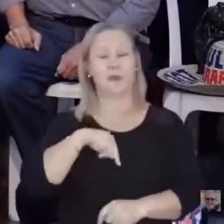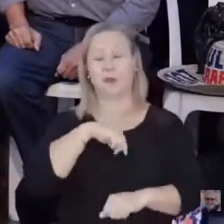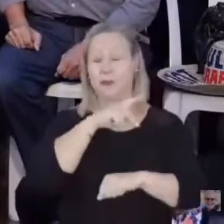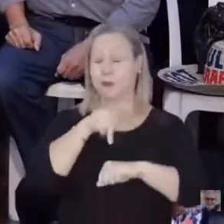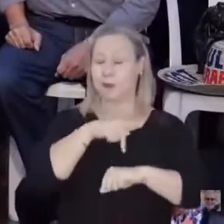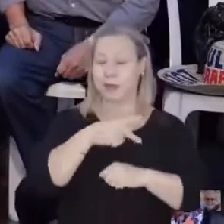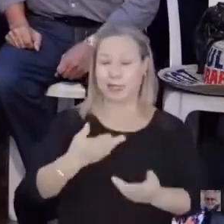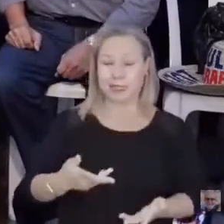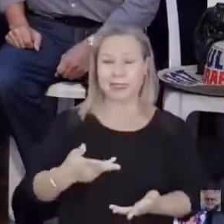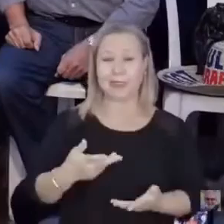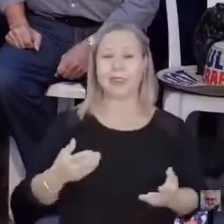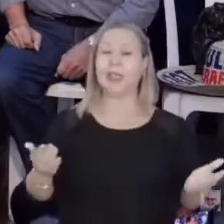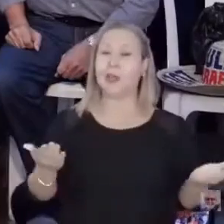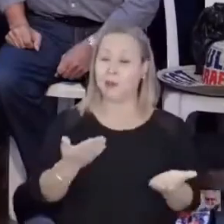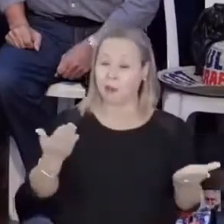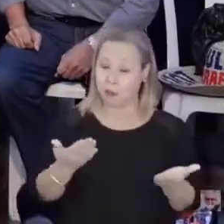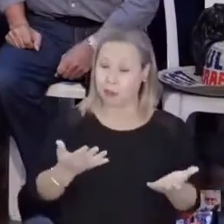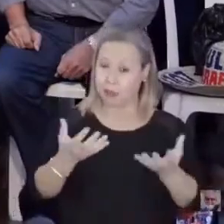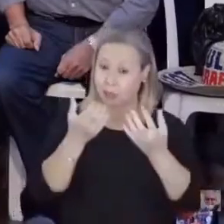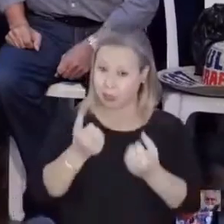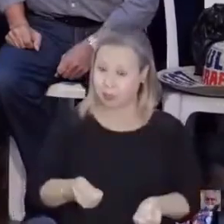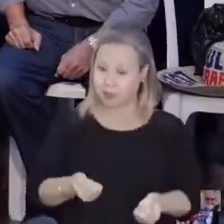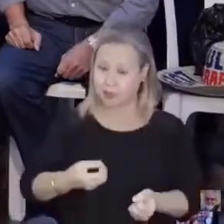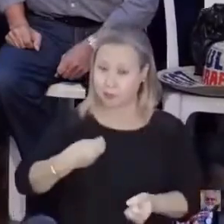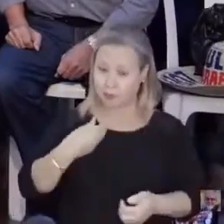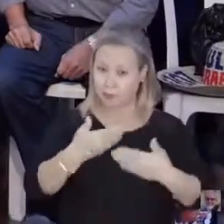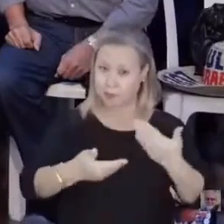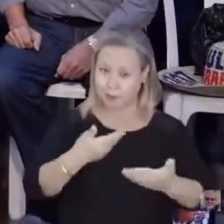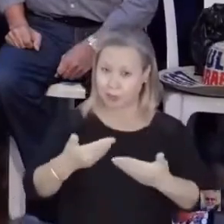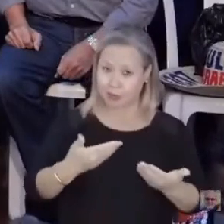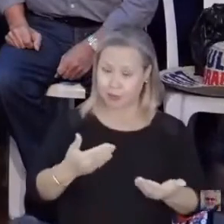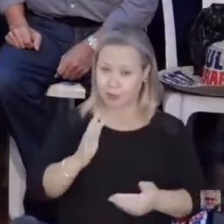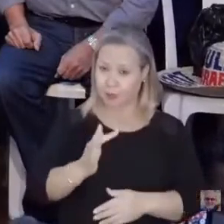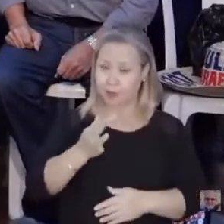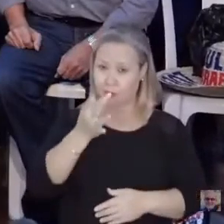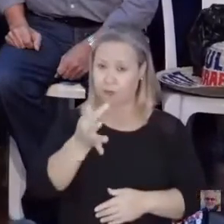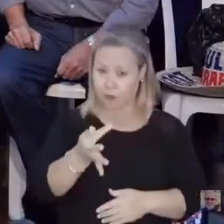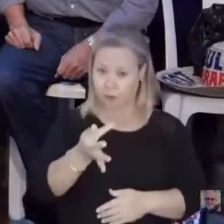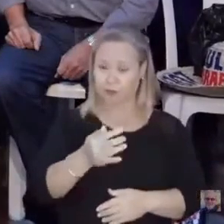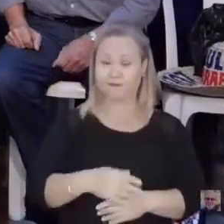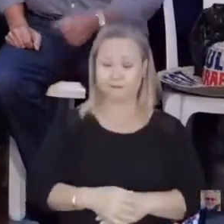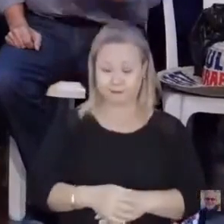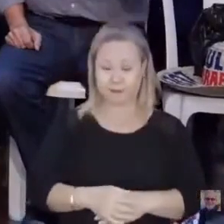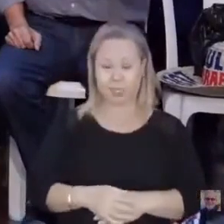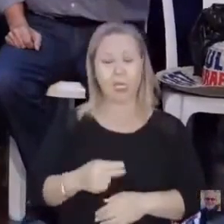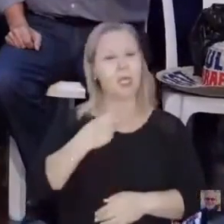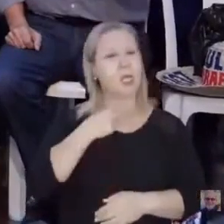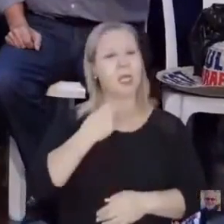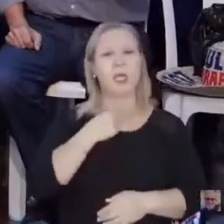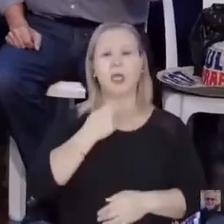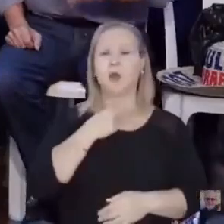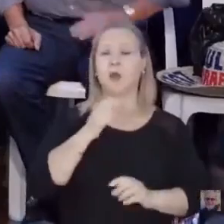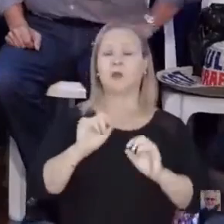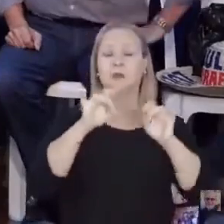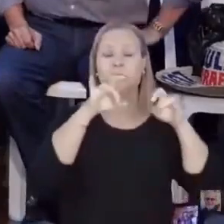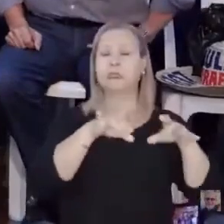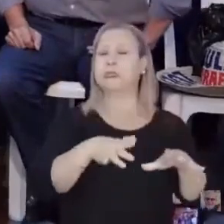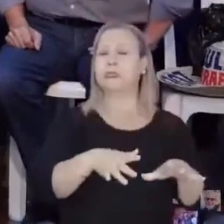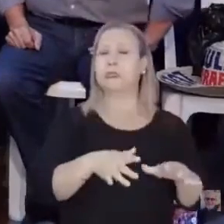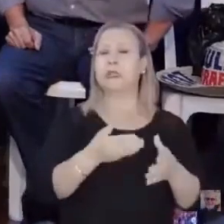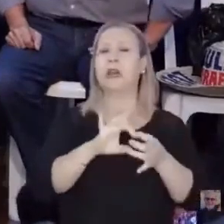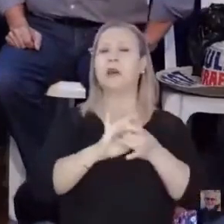presente que nós vamos vivenciar agora e para o futuro próximo. Nós não podemos deixar que esse país